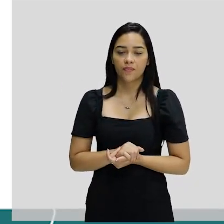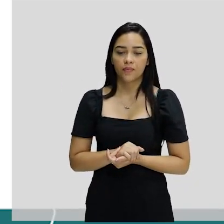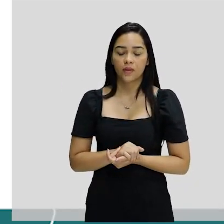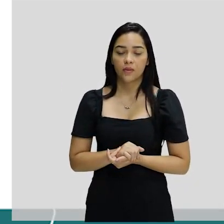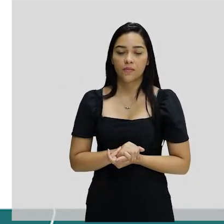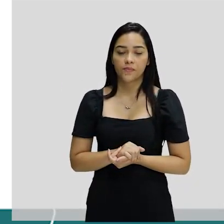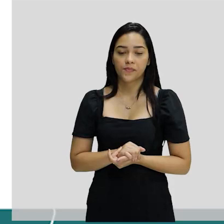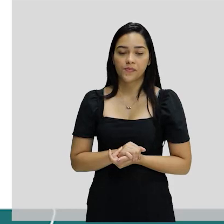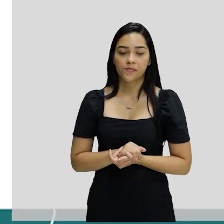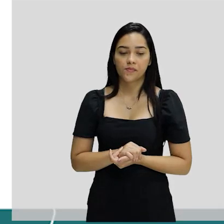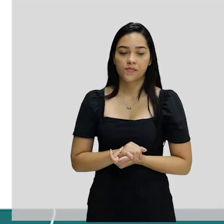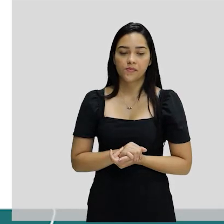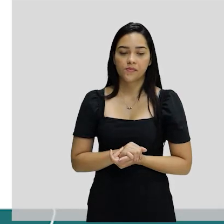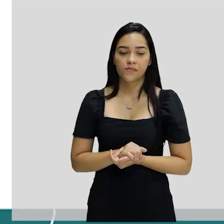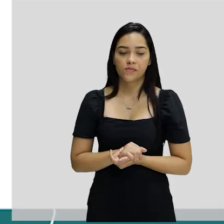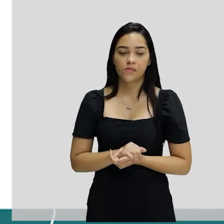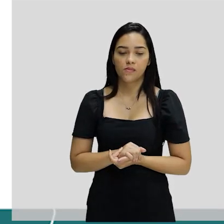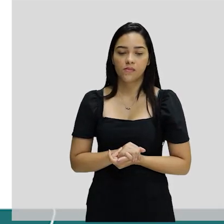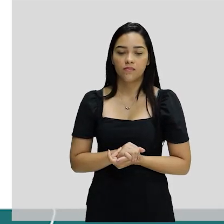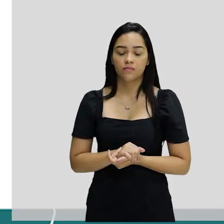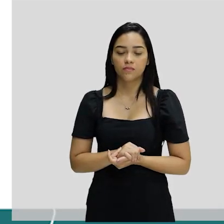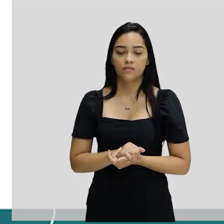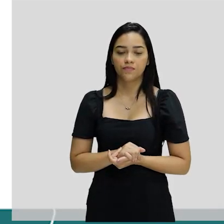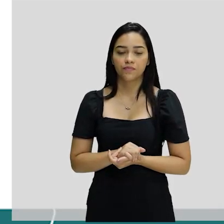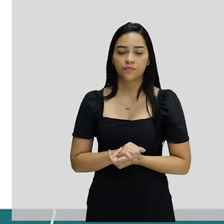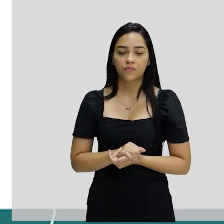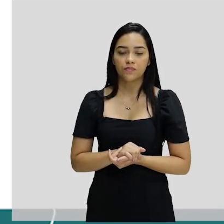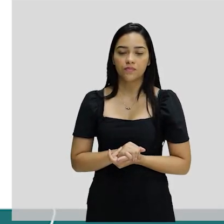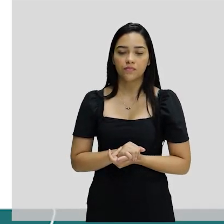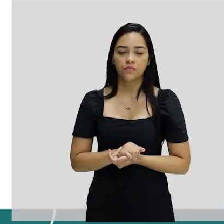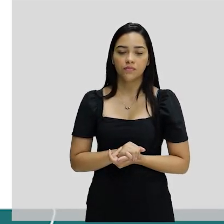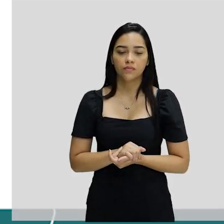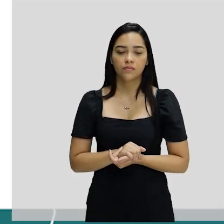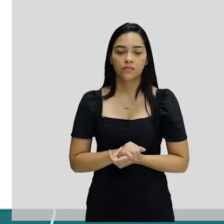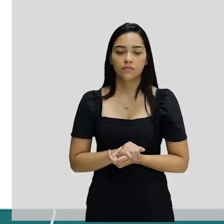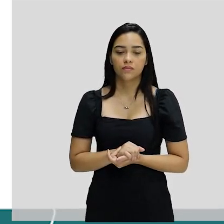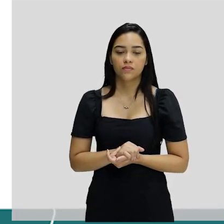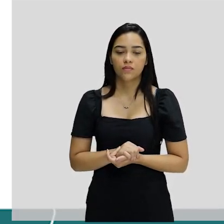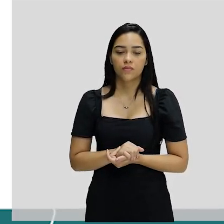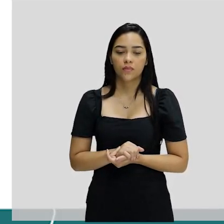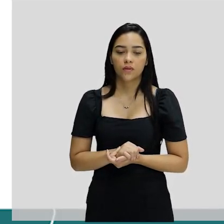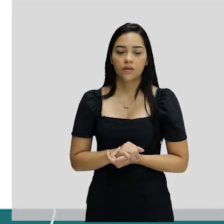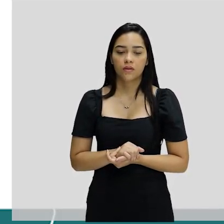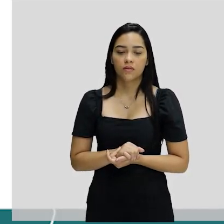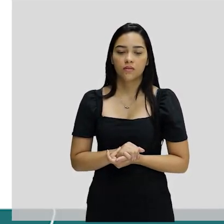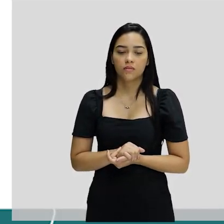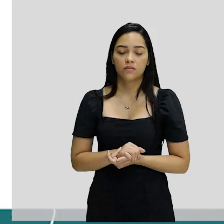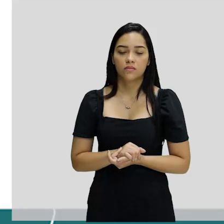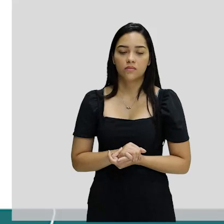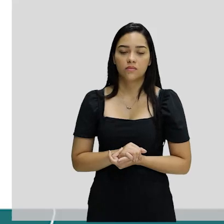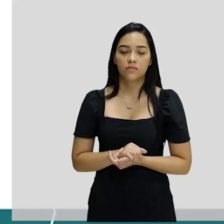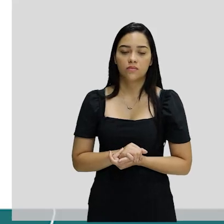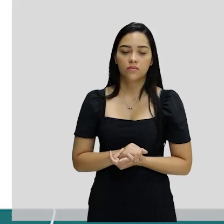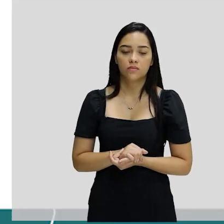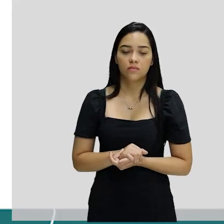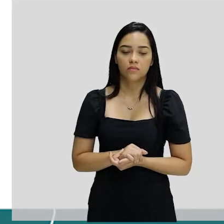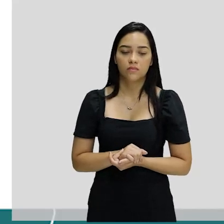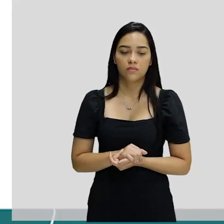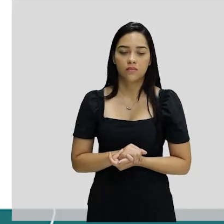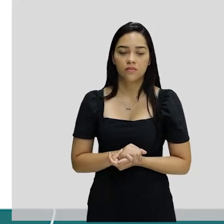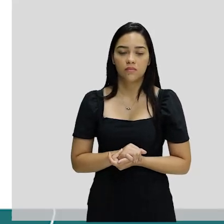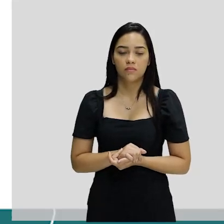indicação de aumento ou diminuição, né? Sufixos aumentativos. Ão, padeirão, aço,